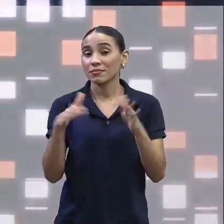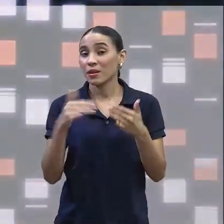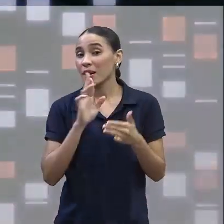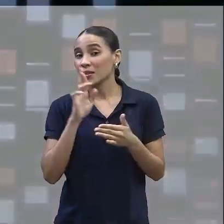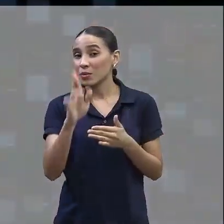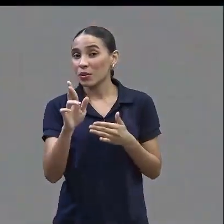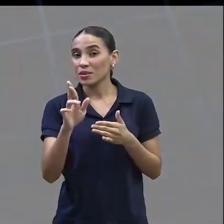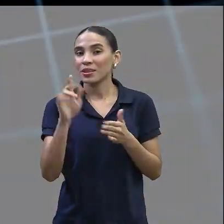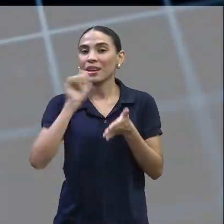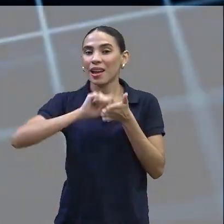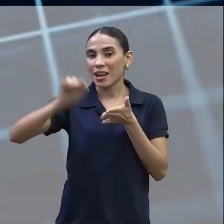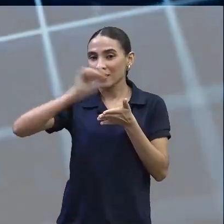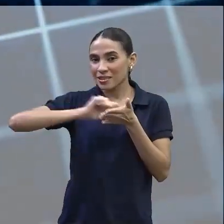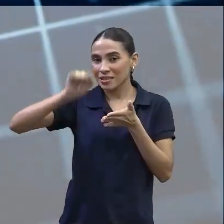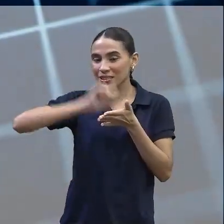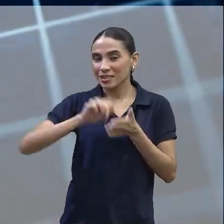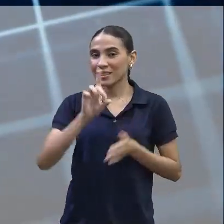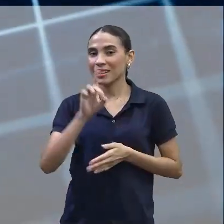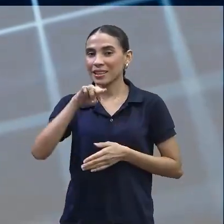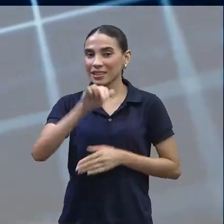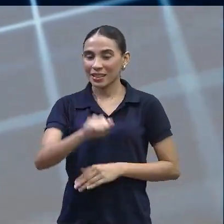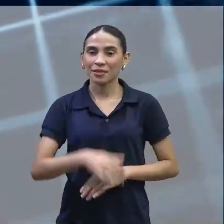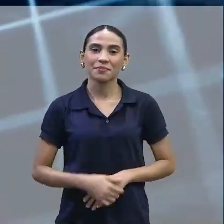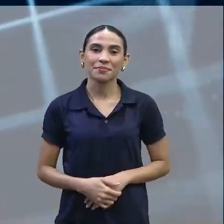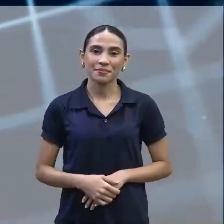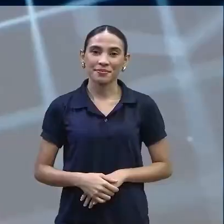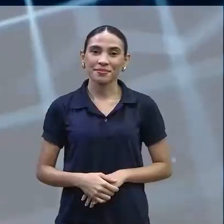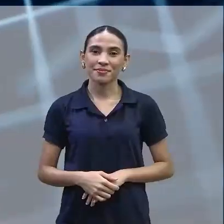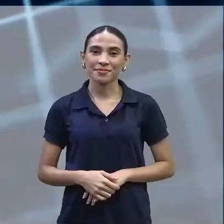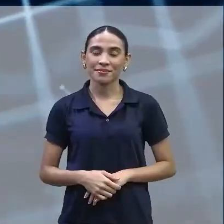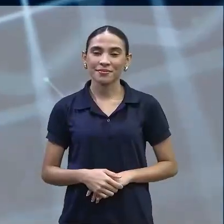está escrita no DNA.